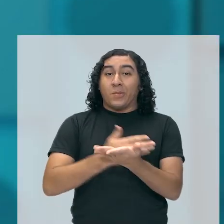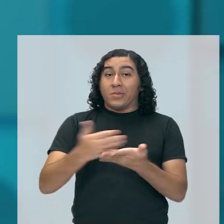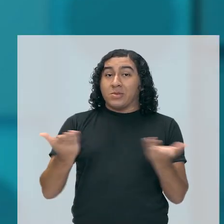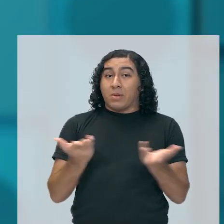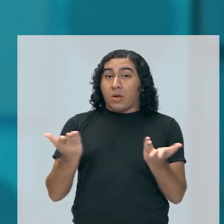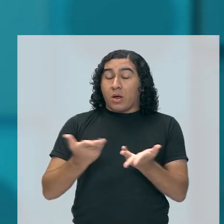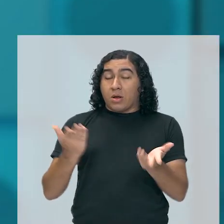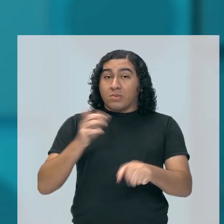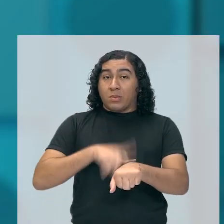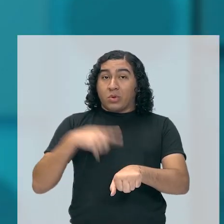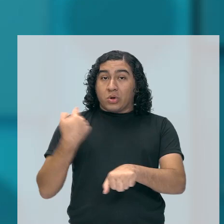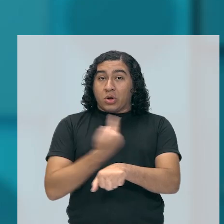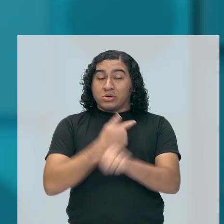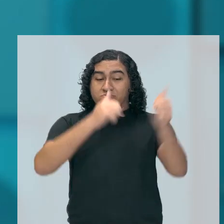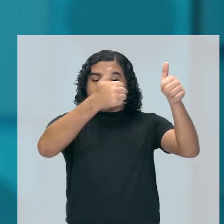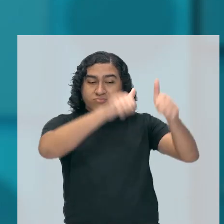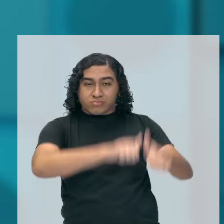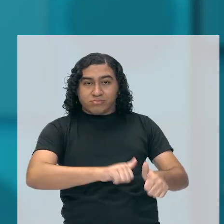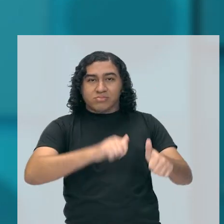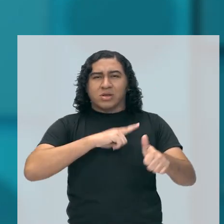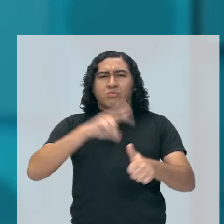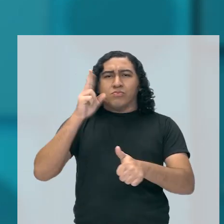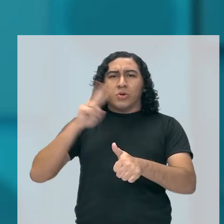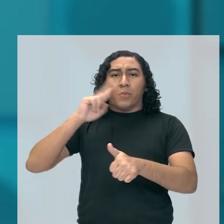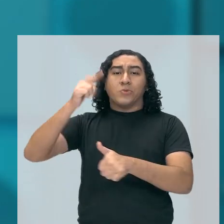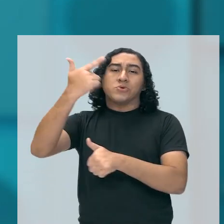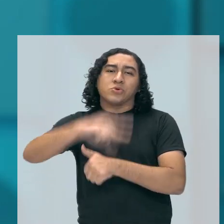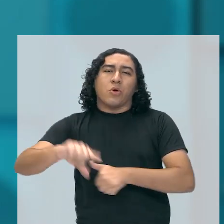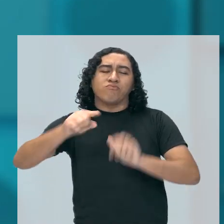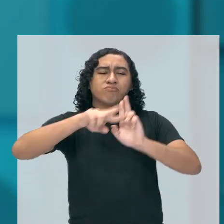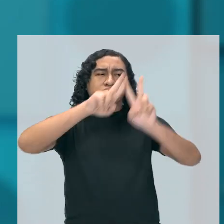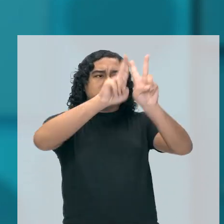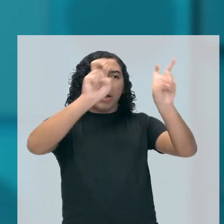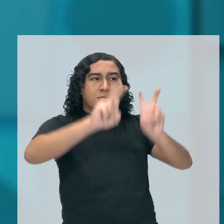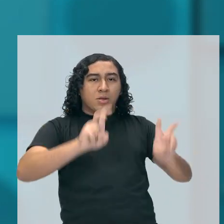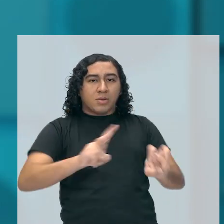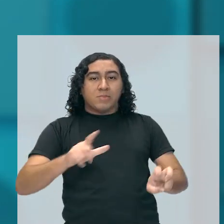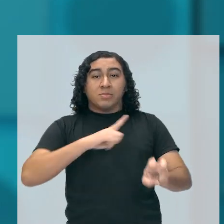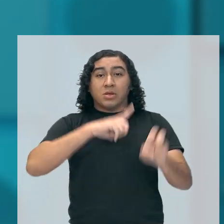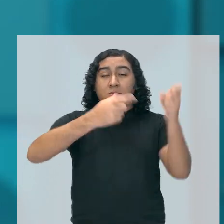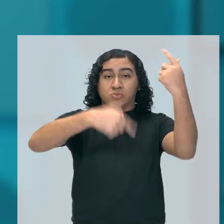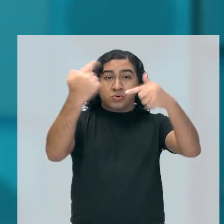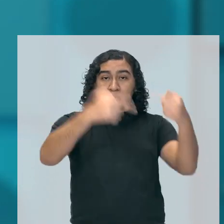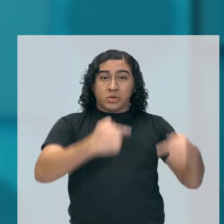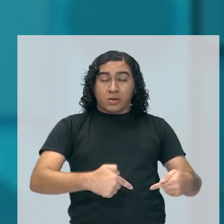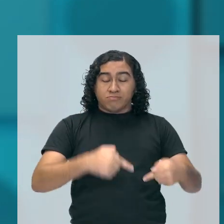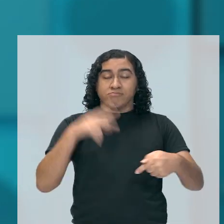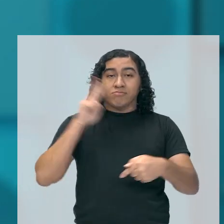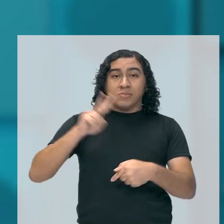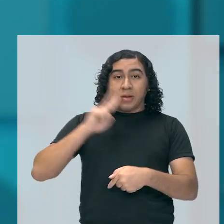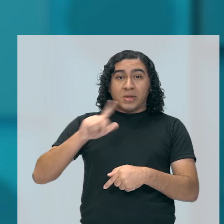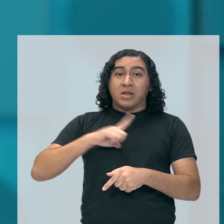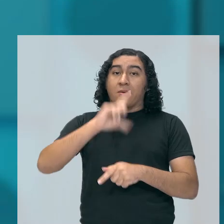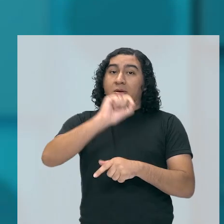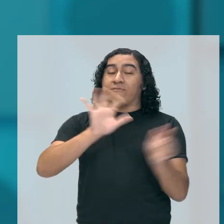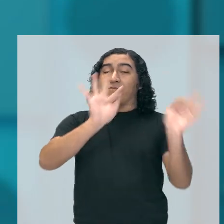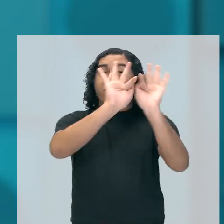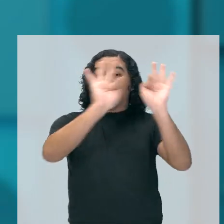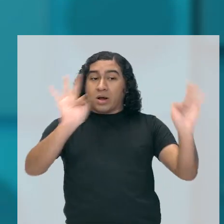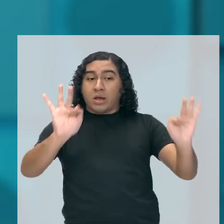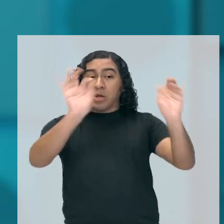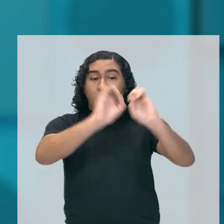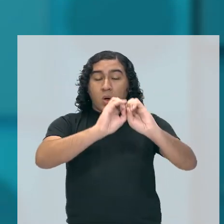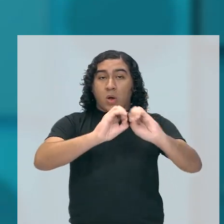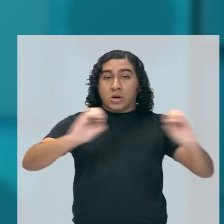Começamos nosso momento de revisão, relembrando aí os principais pontos que foram abordados, certo? Então, vamos relembrar